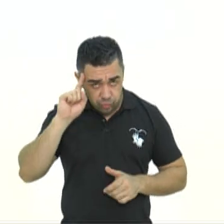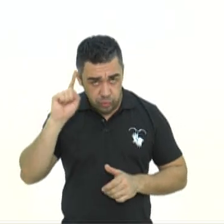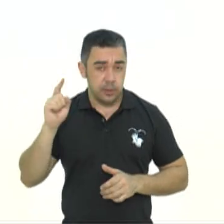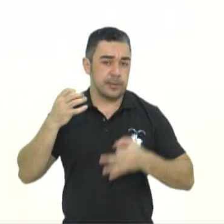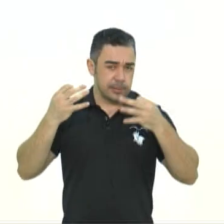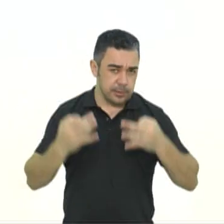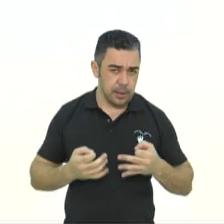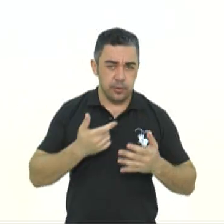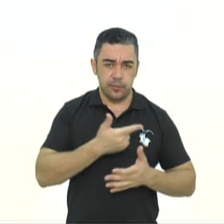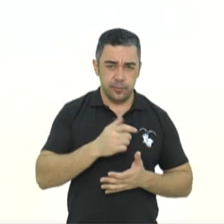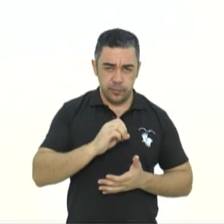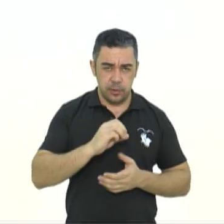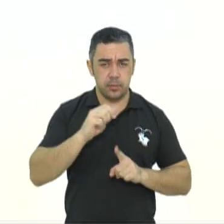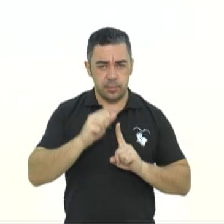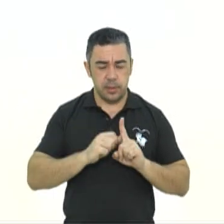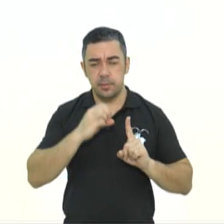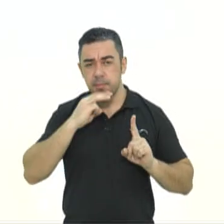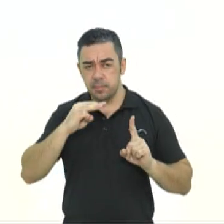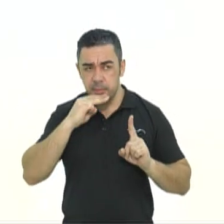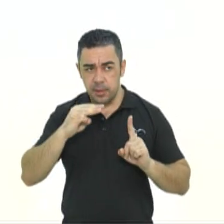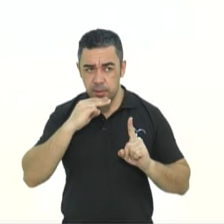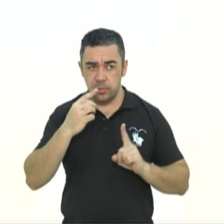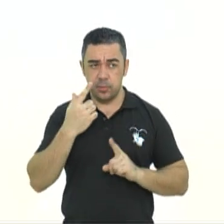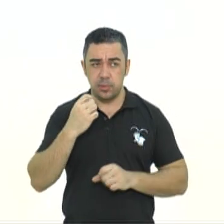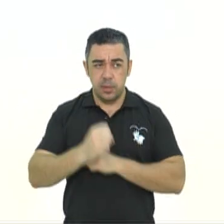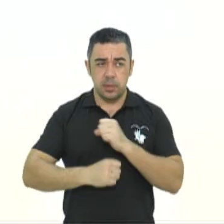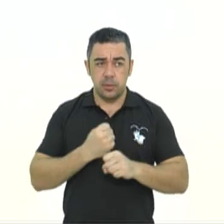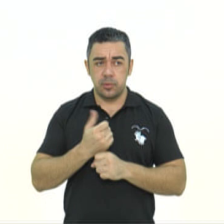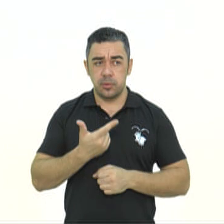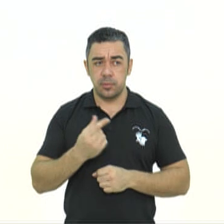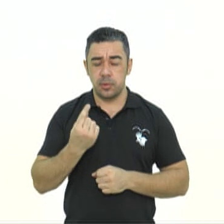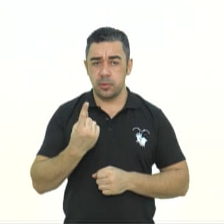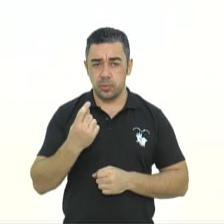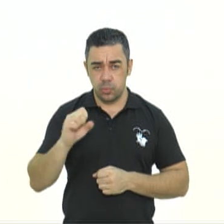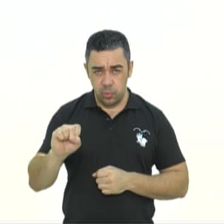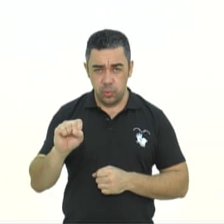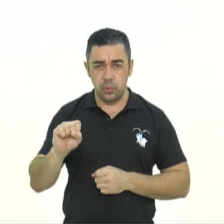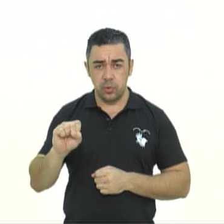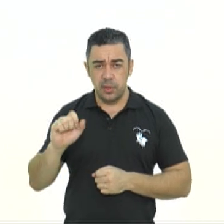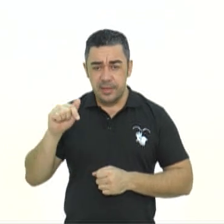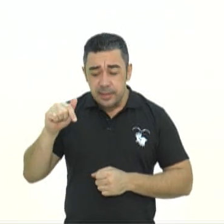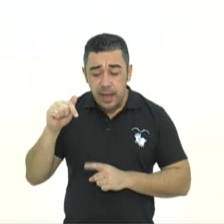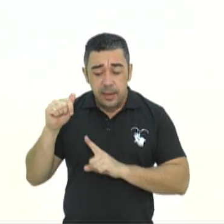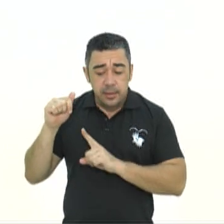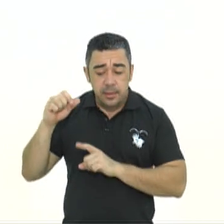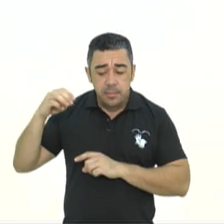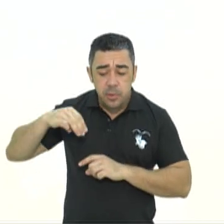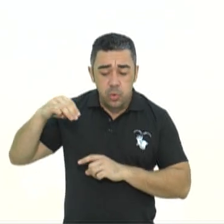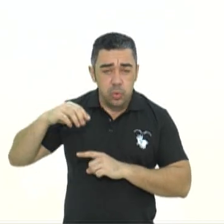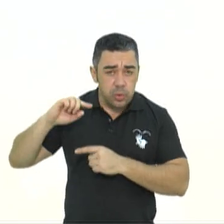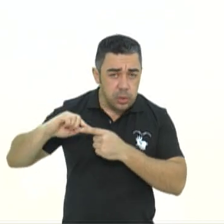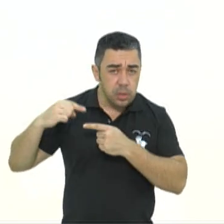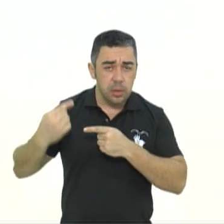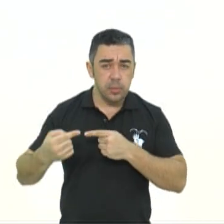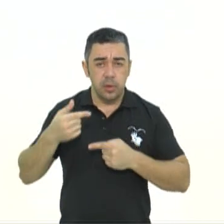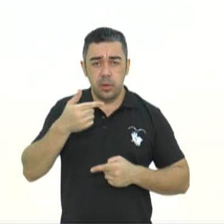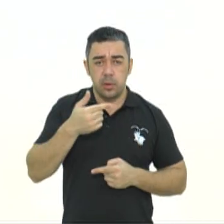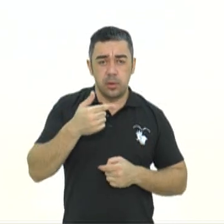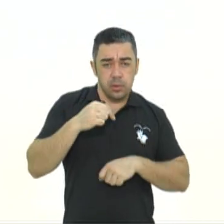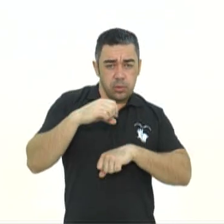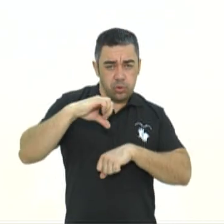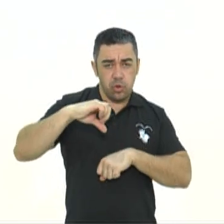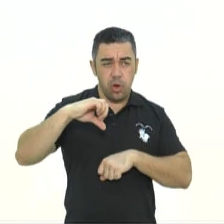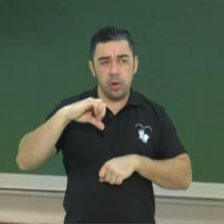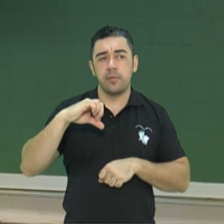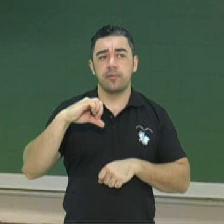dia 20/3, porém, alguns minutinhos depois, né? 7 minutinhos a mais, 21h09. Então,